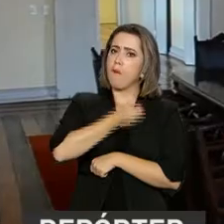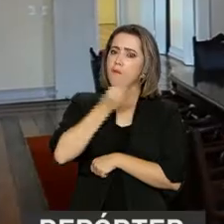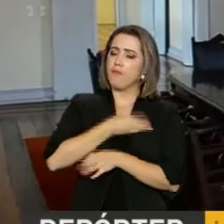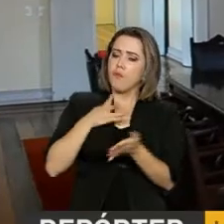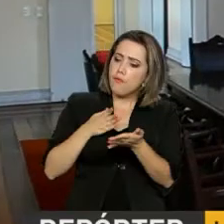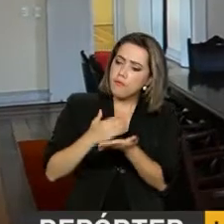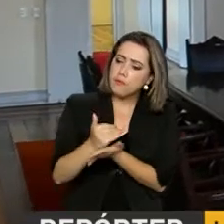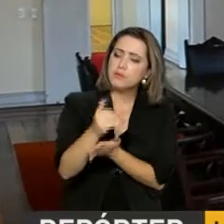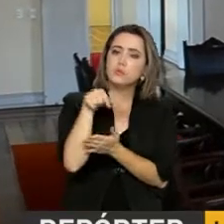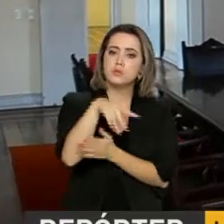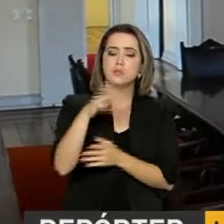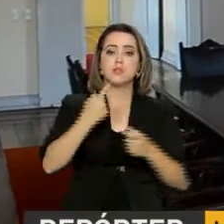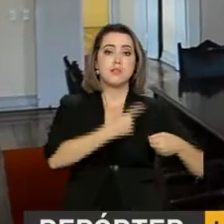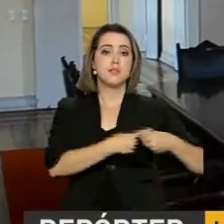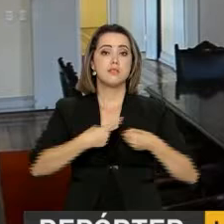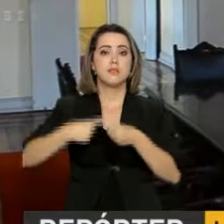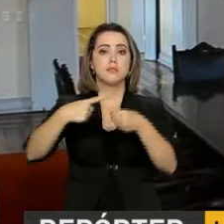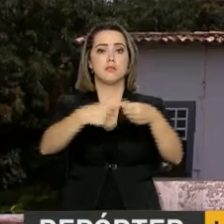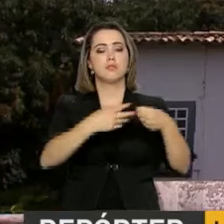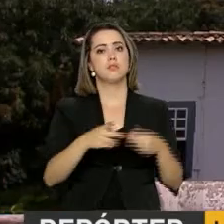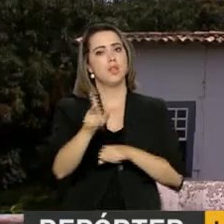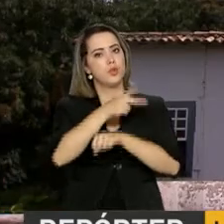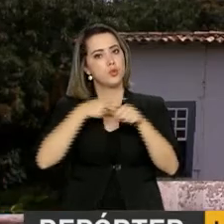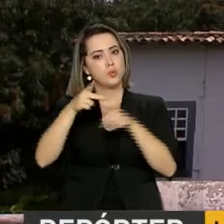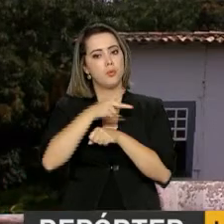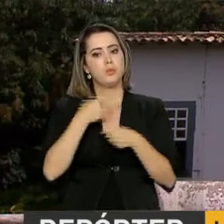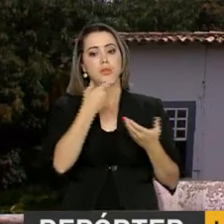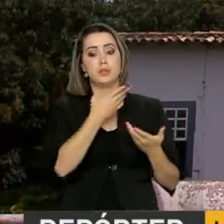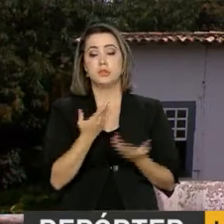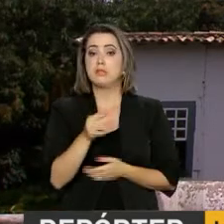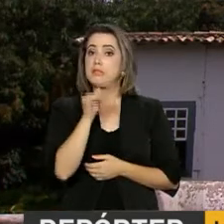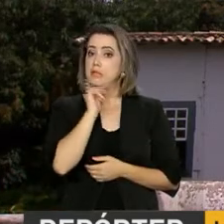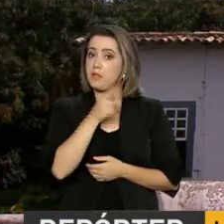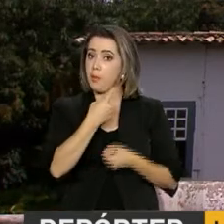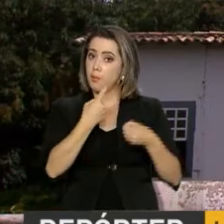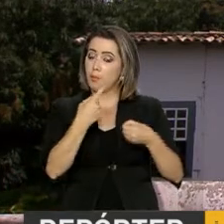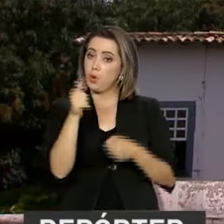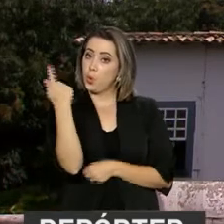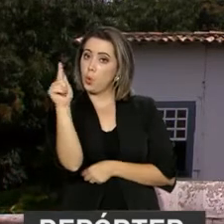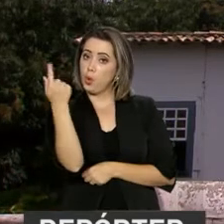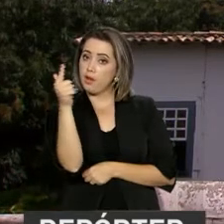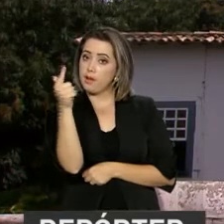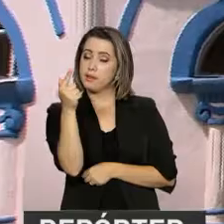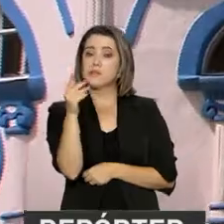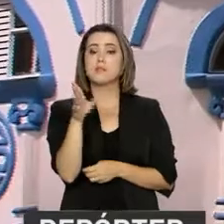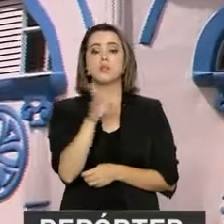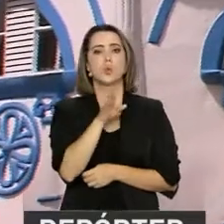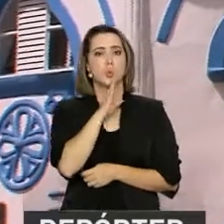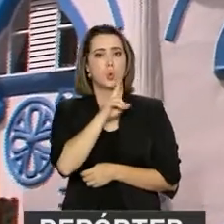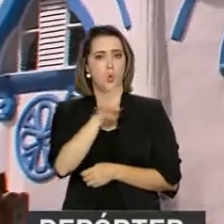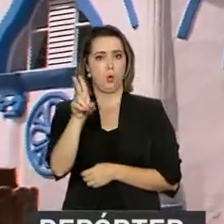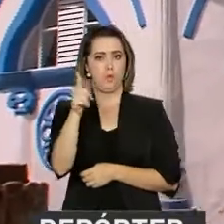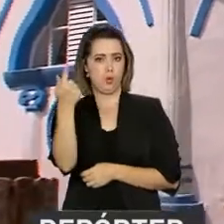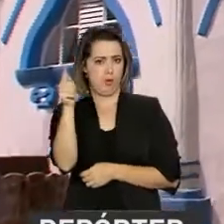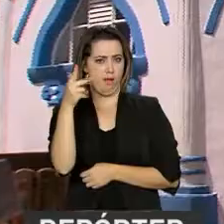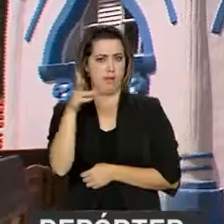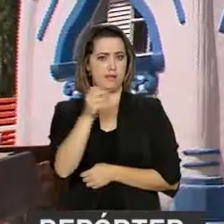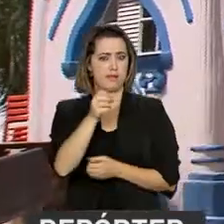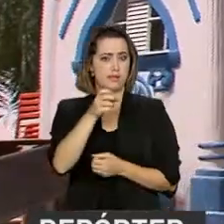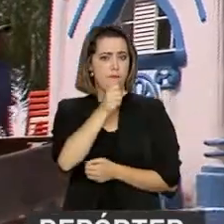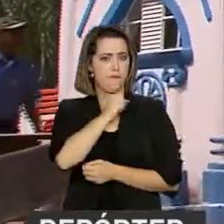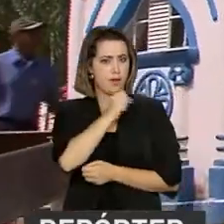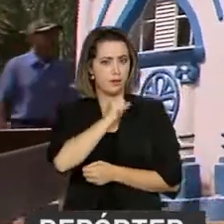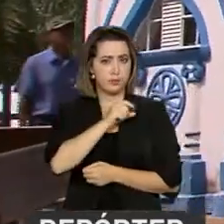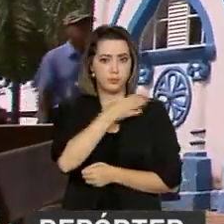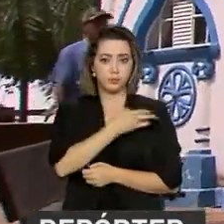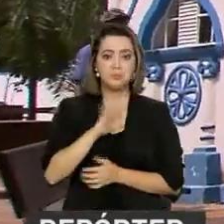ruas e nas manifestações culturais o município de goiás conhecido como goiás velho é um exemplo da riqueza do